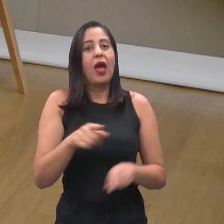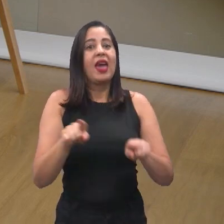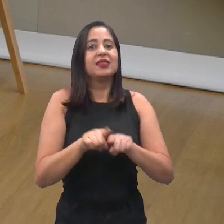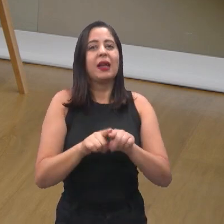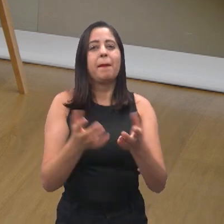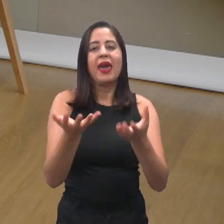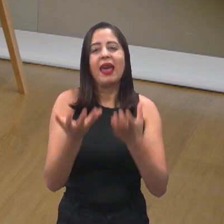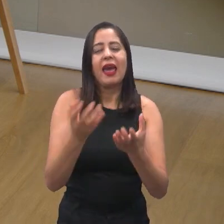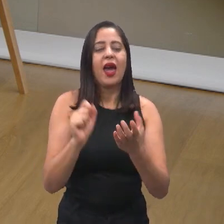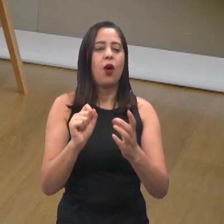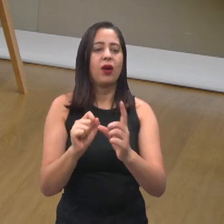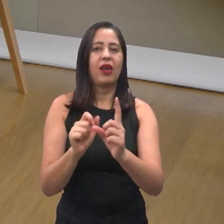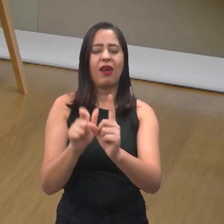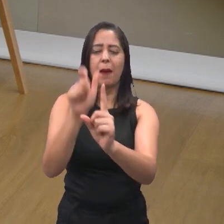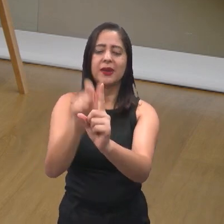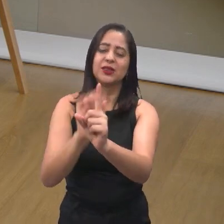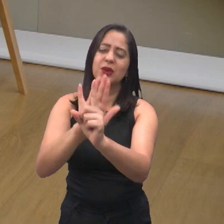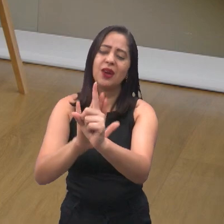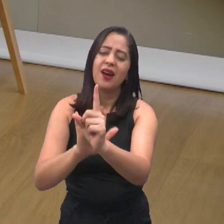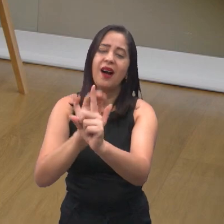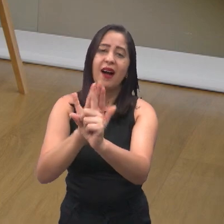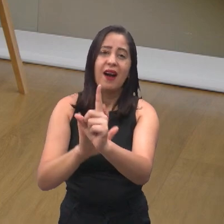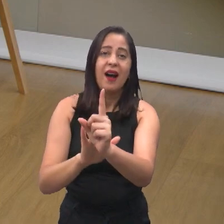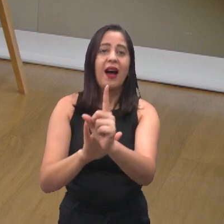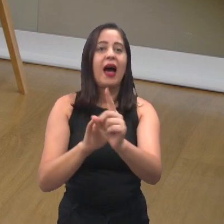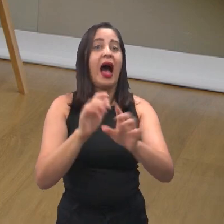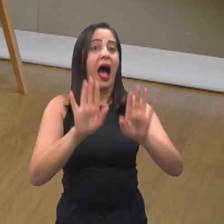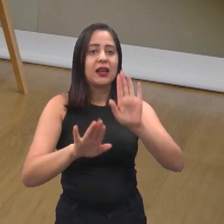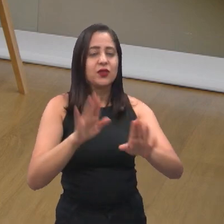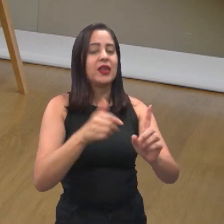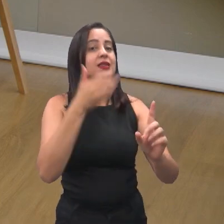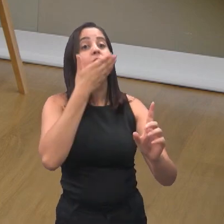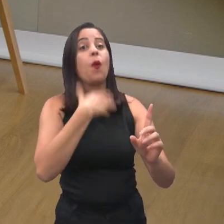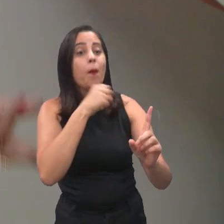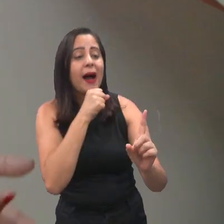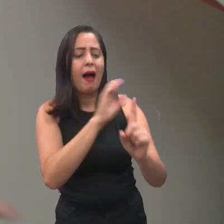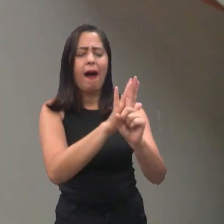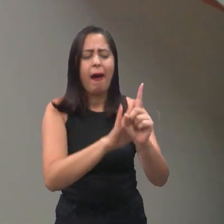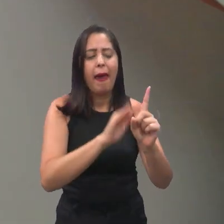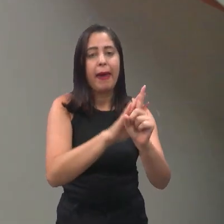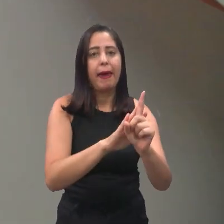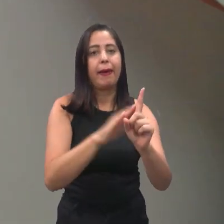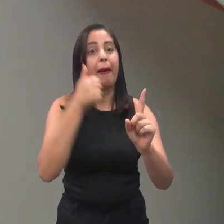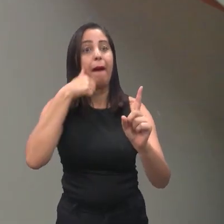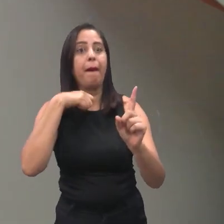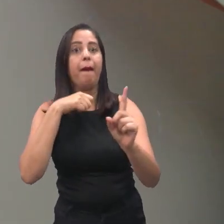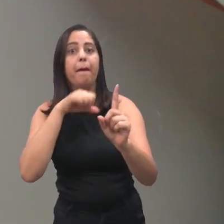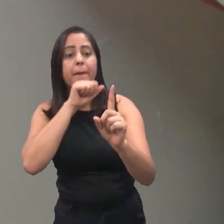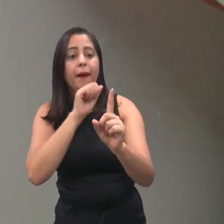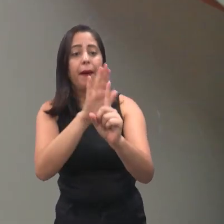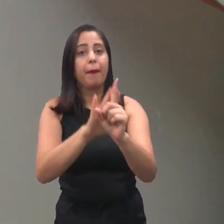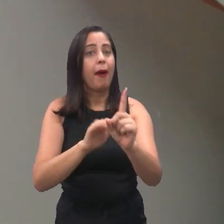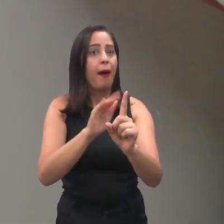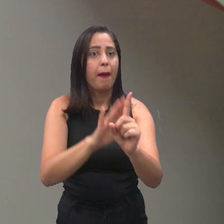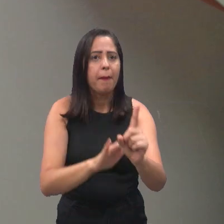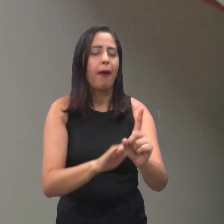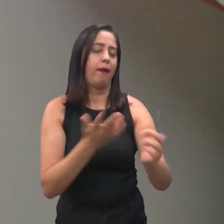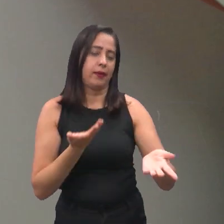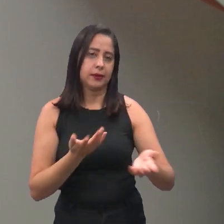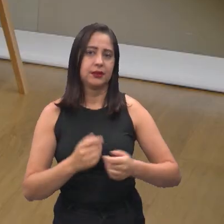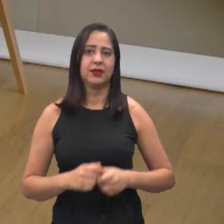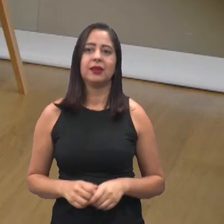mulheres sofrem o burnout porque querem agradar o pai, o patrão, o esposo. Nem sempre é um